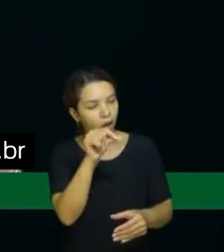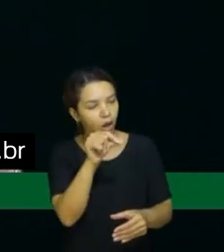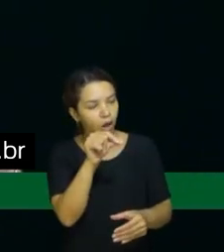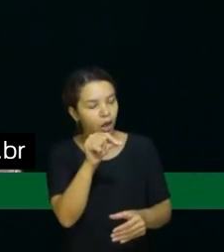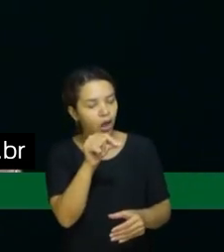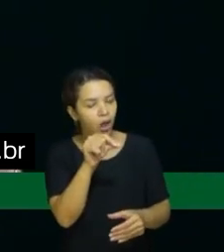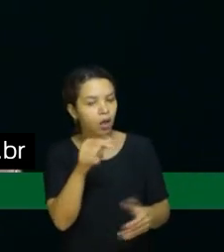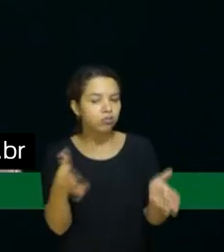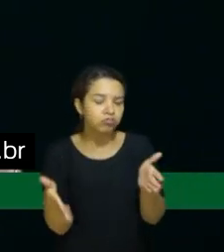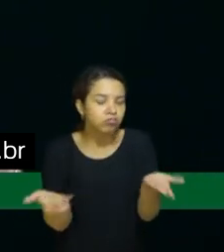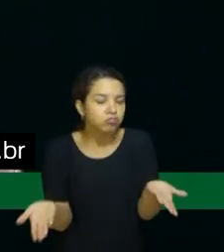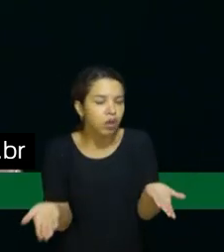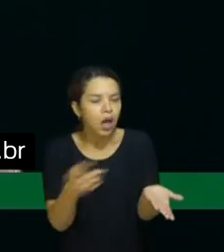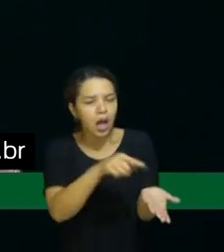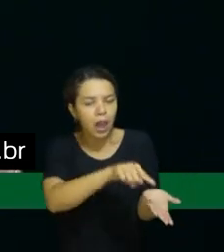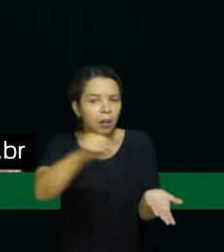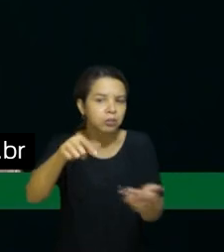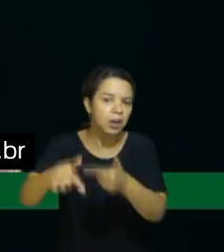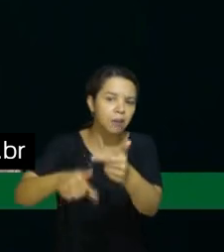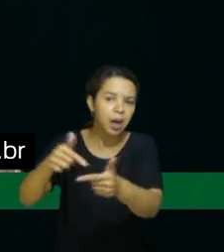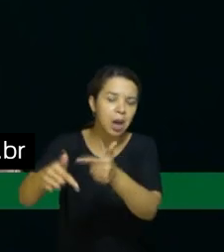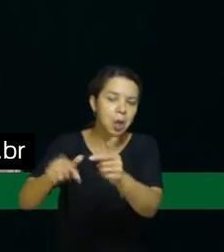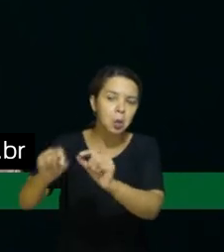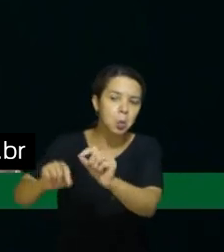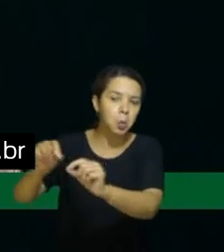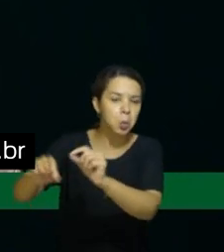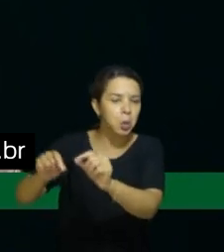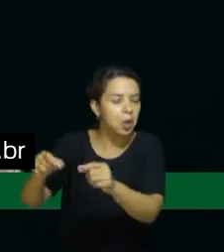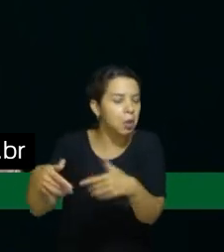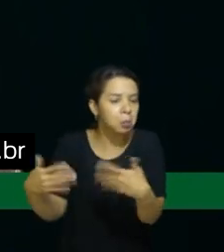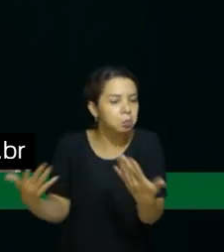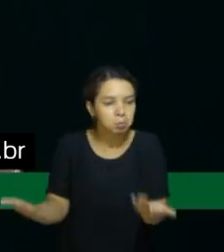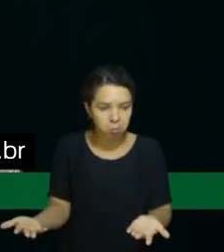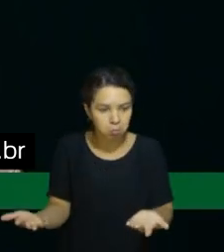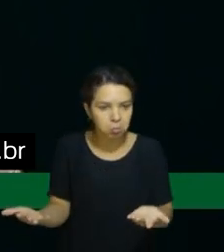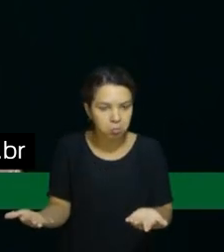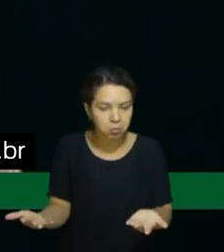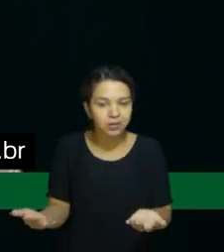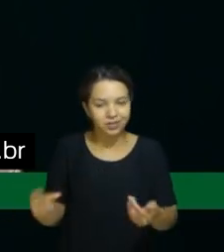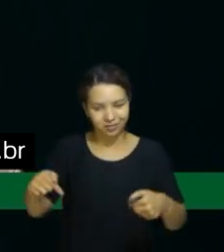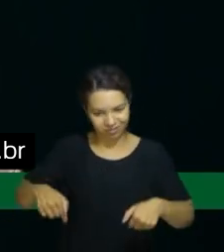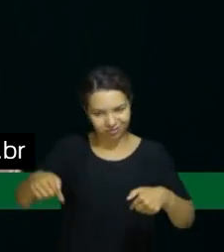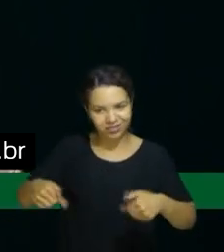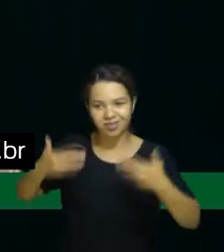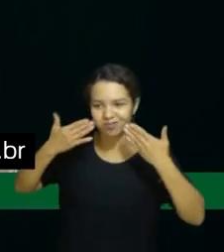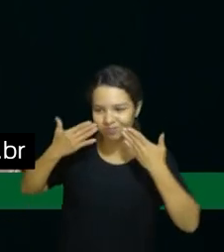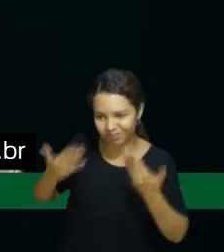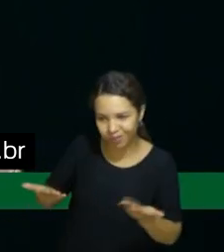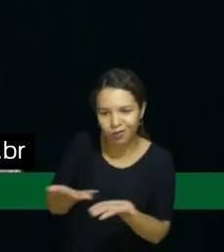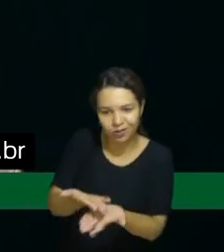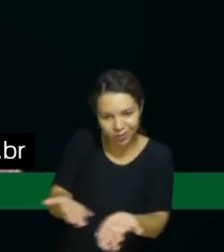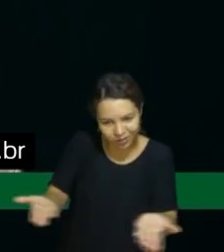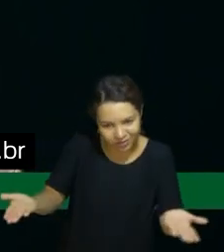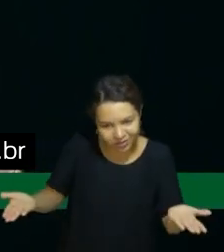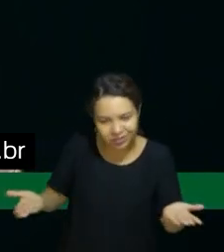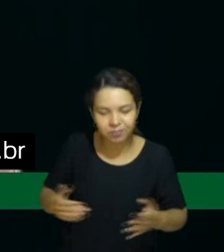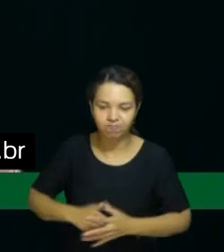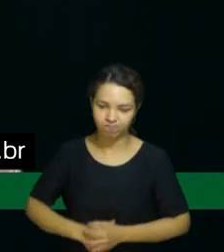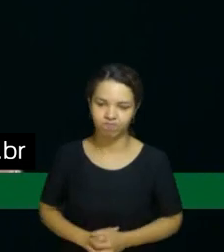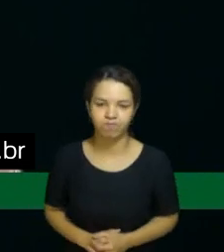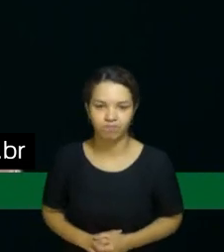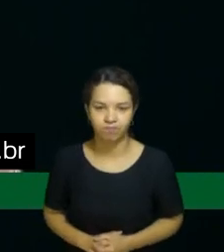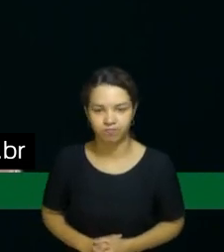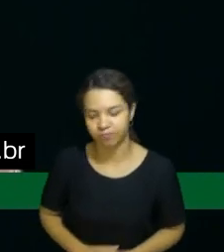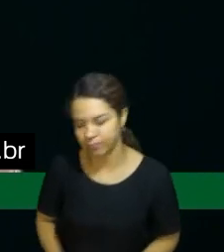Deputado Oscar está fazendo né no seu trabalho de deputado e isso aqui hoje prova e mostra um pouquinho pra população e logo aqui